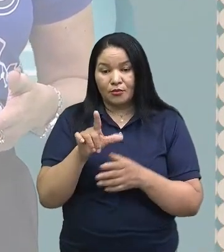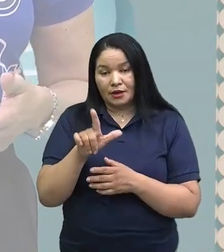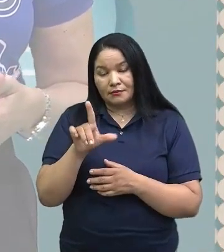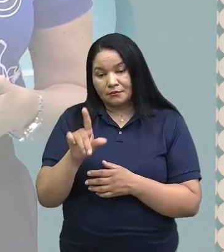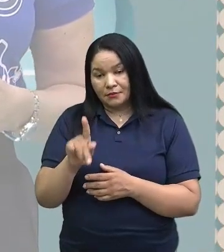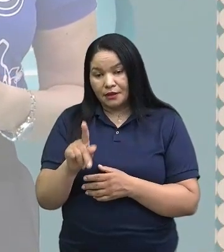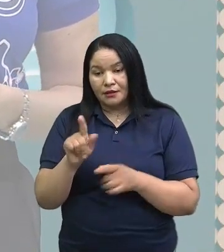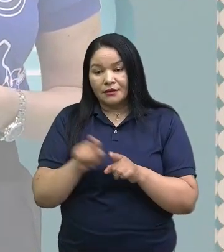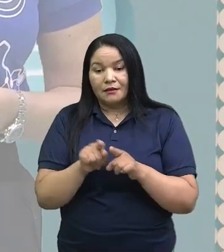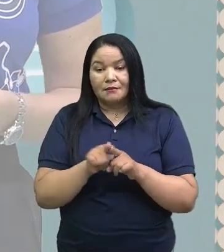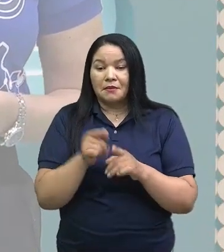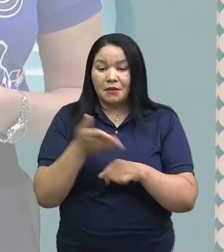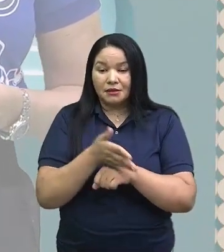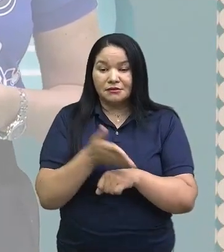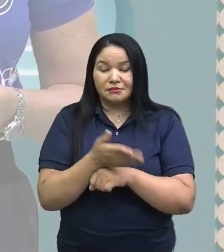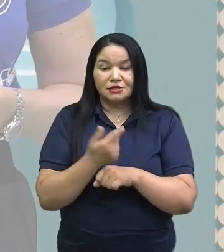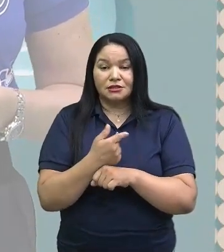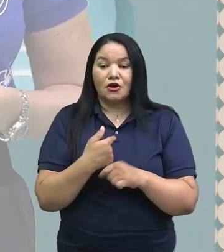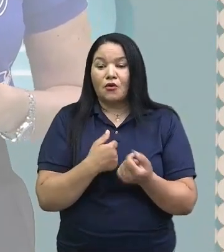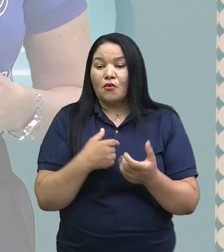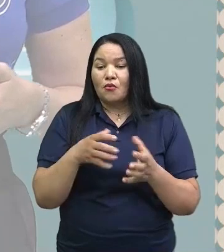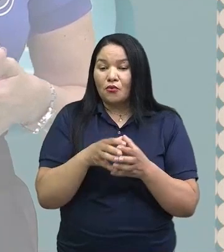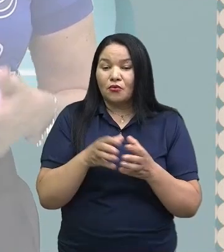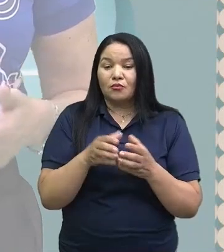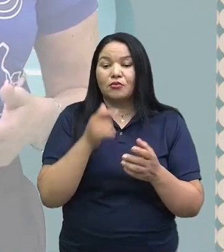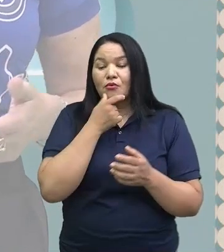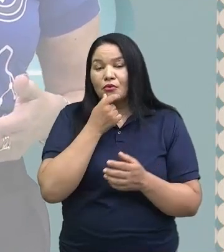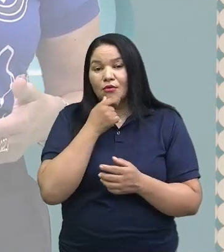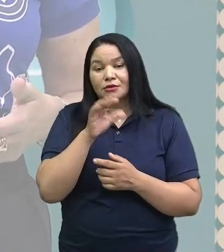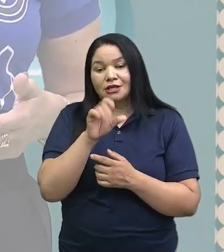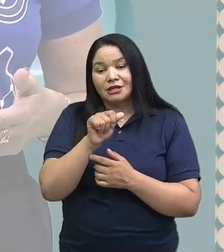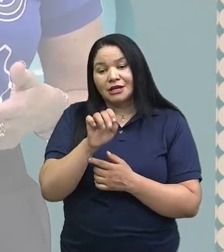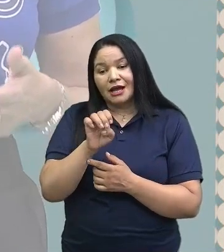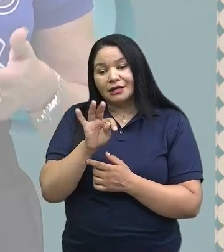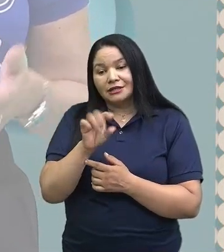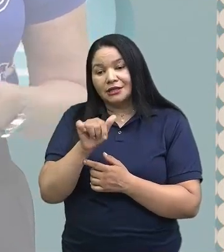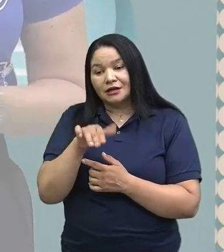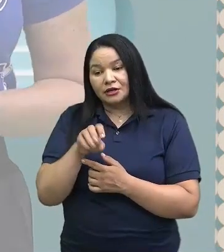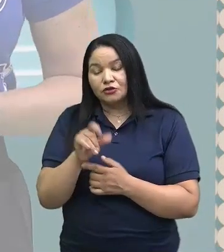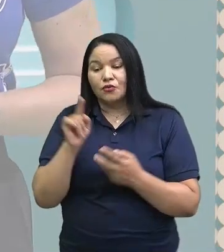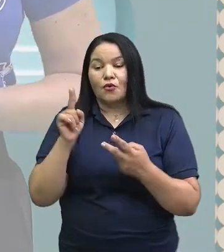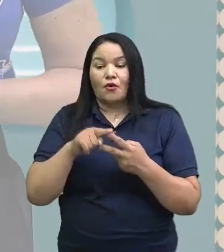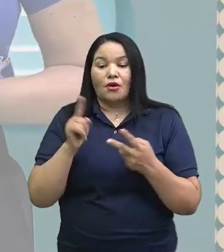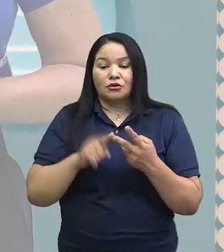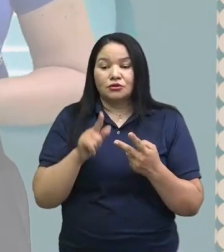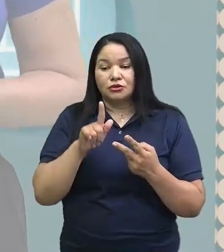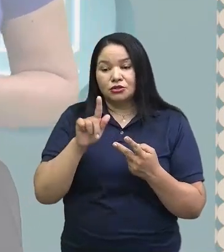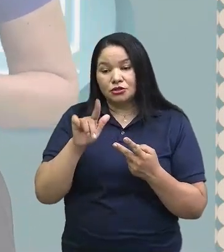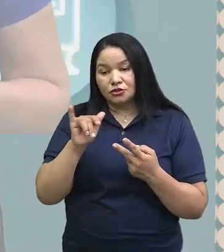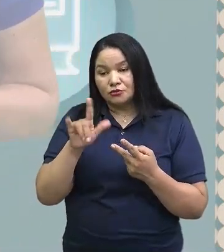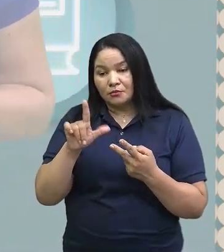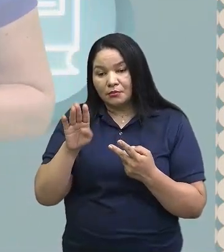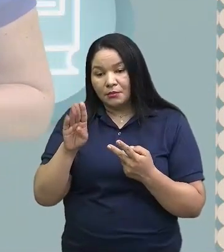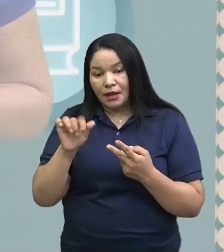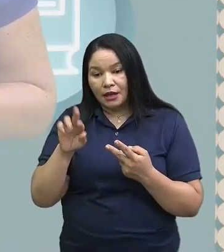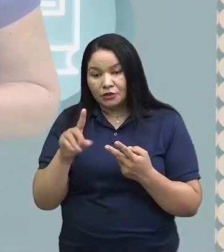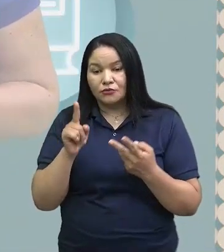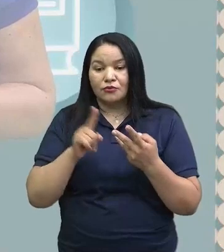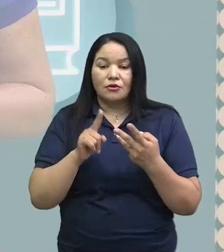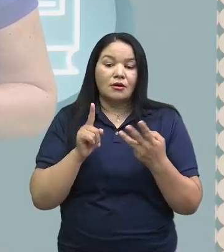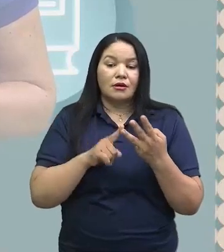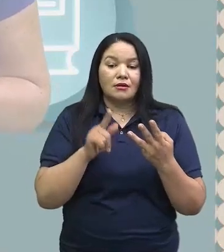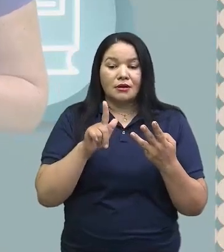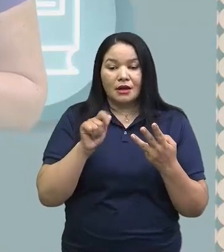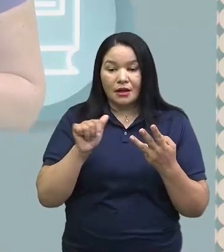participação dos representantes tropicalistas Caetano Veloso, Gilberto Gil, Gal Costa, Os Mutantes